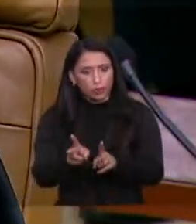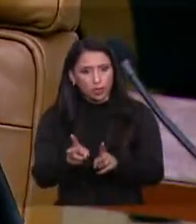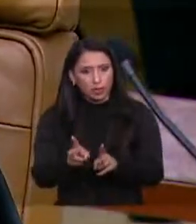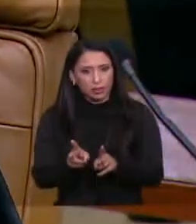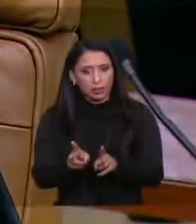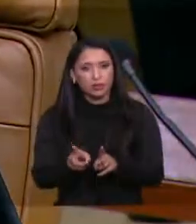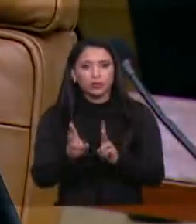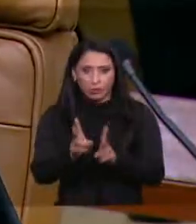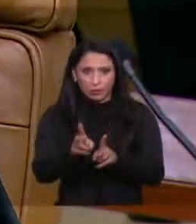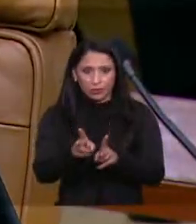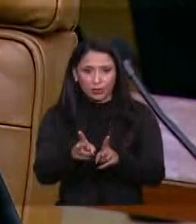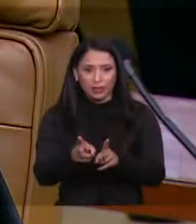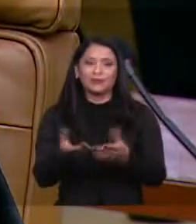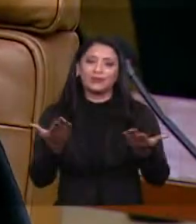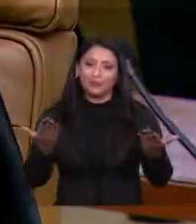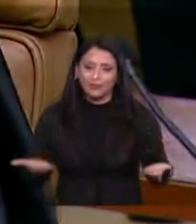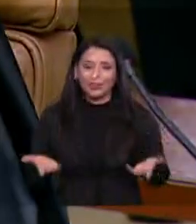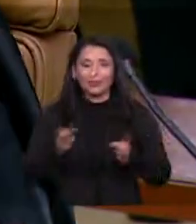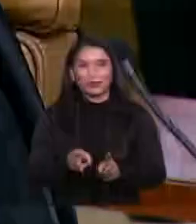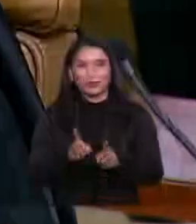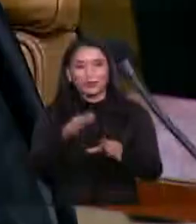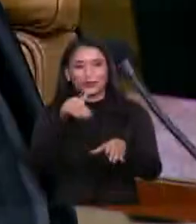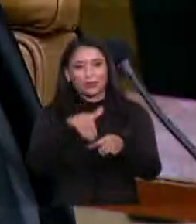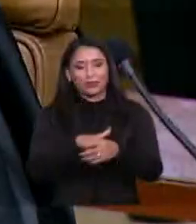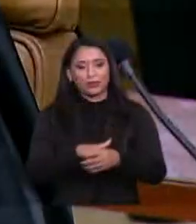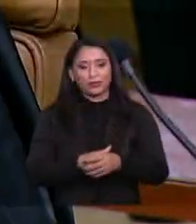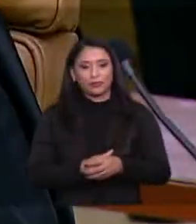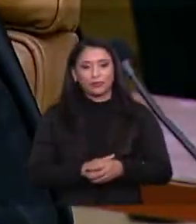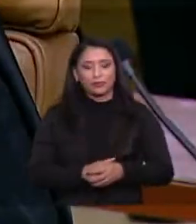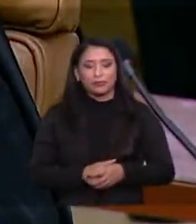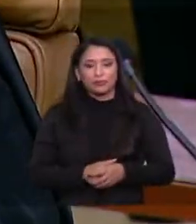significa prossiga e prosseguir então